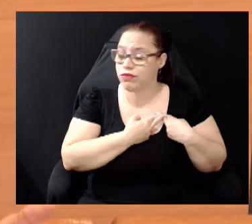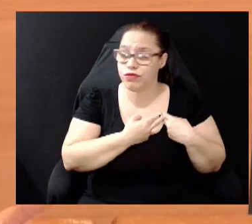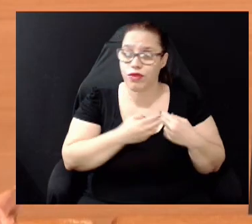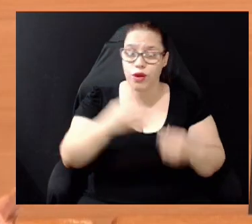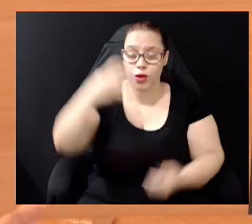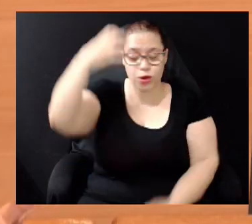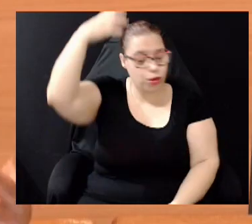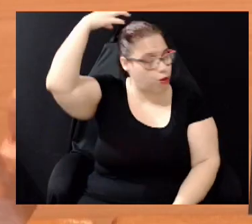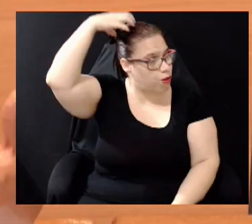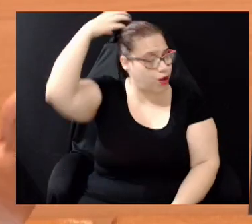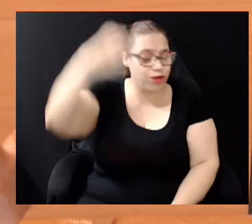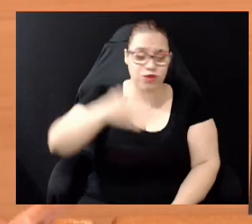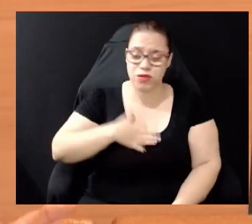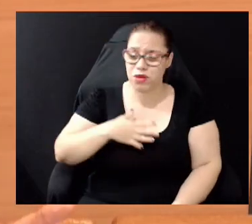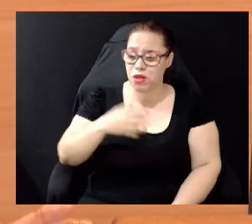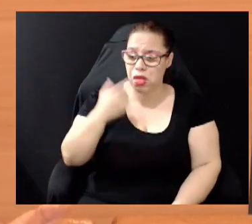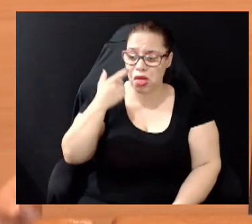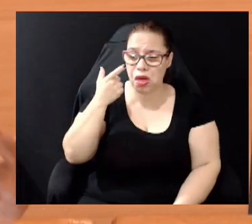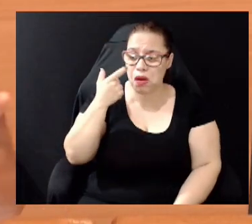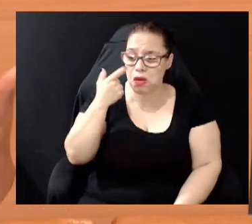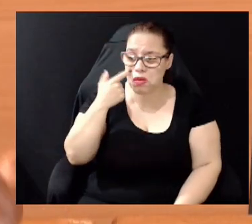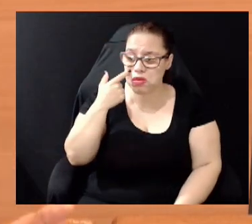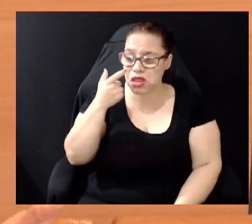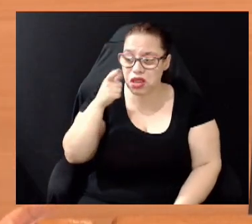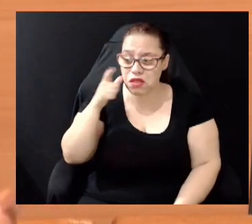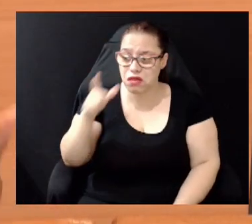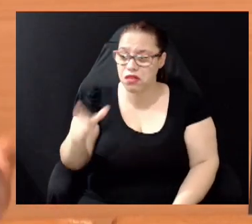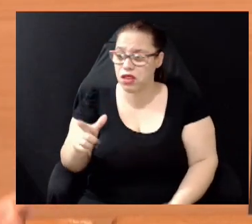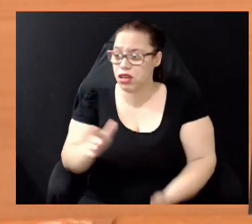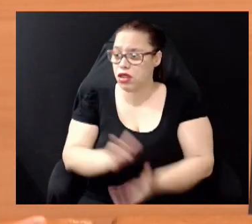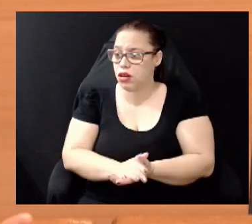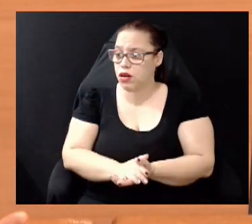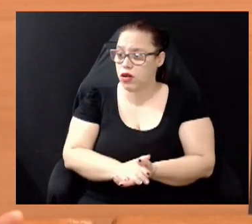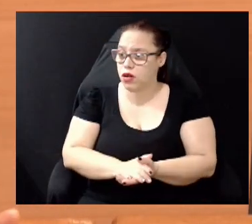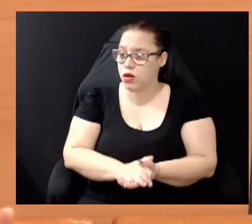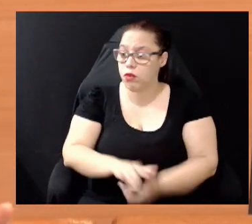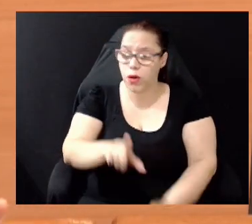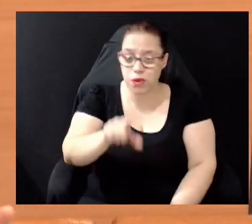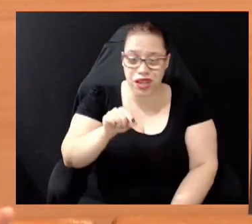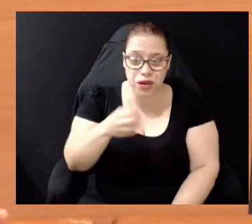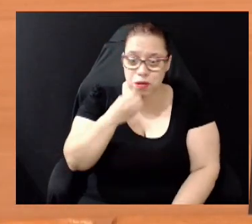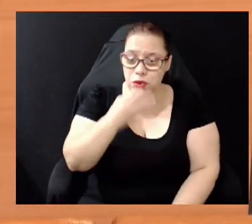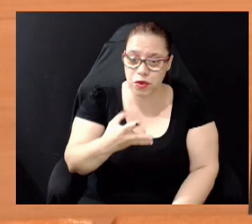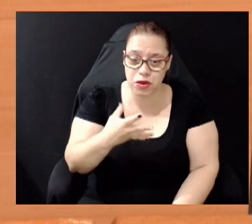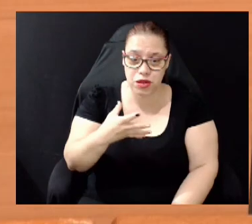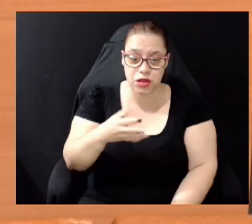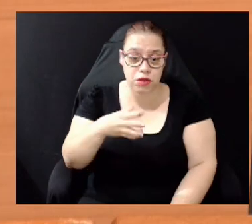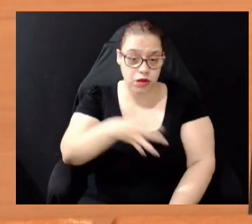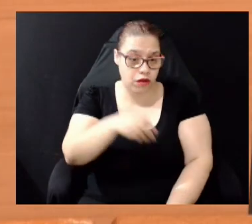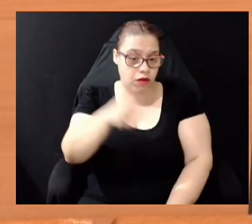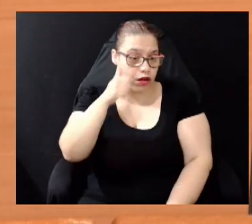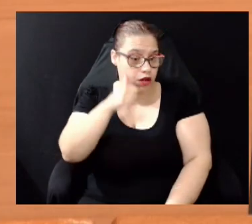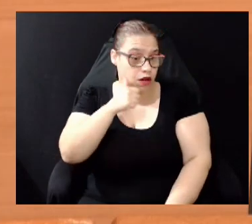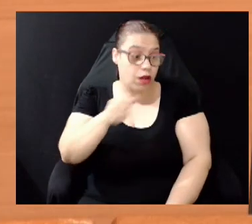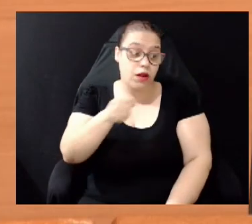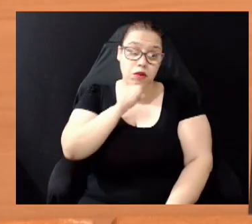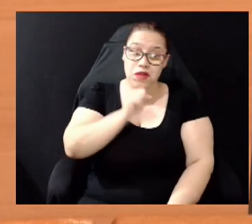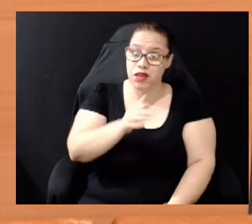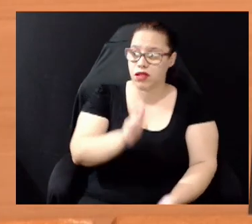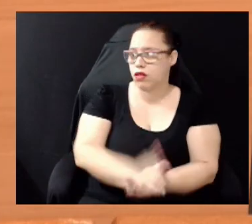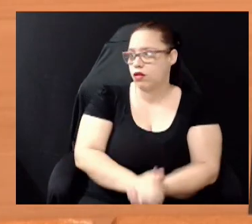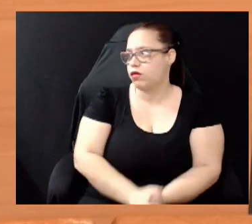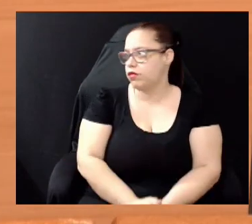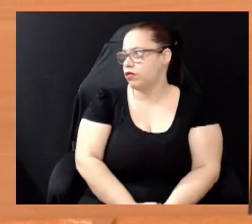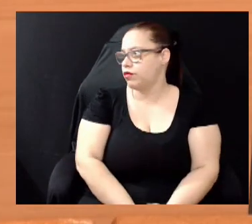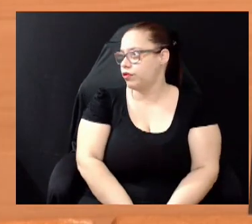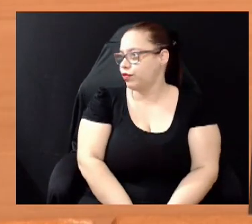conseguem enxergar uma alternativa, nem para as filhas, nem para si mesmo, e nem para os mais velhos, para as mais velhas, né? Então,